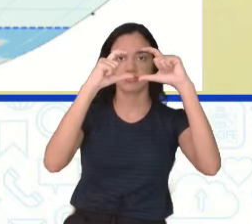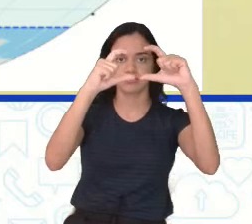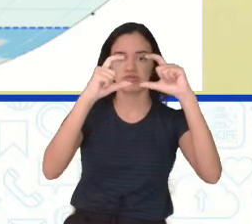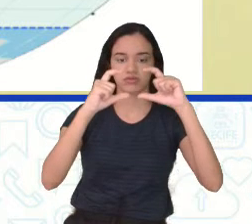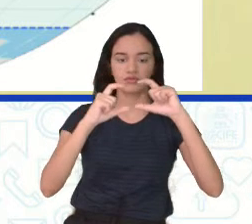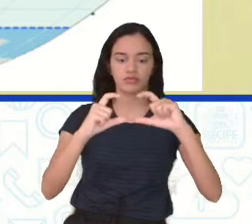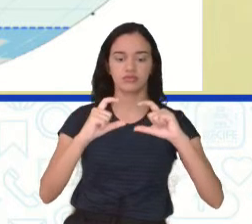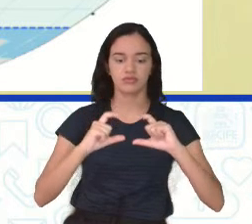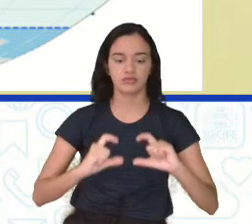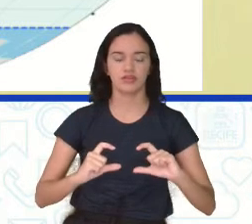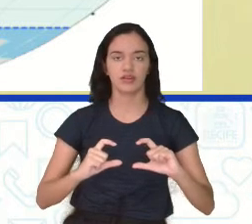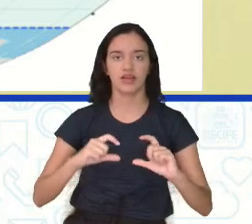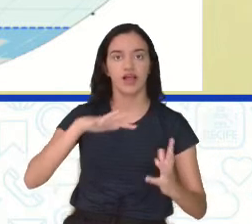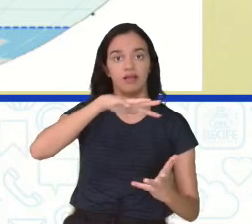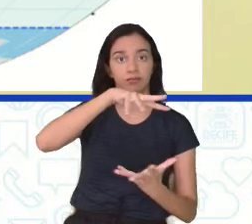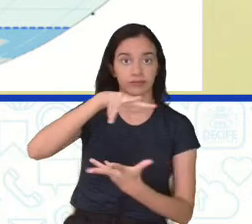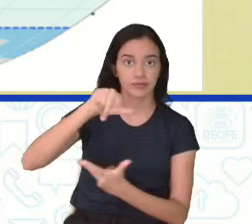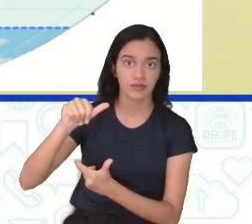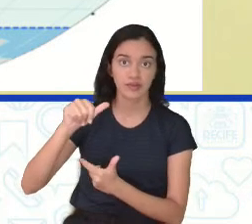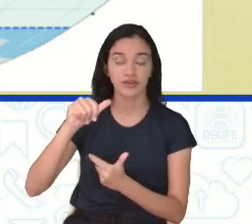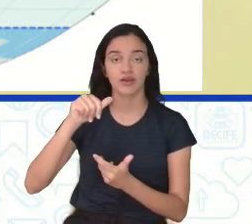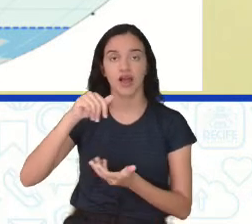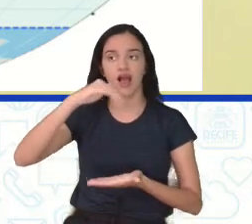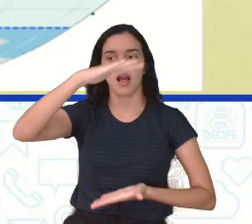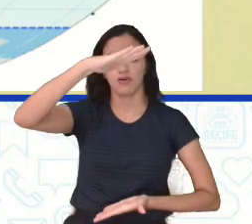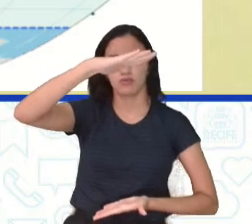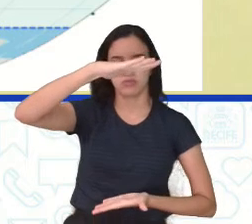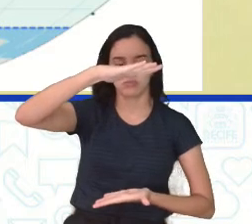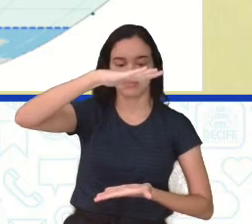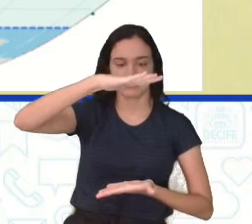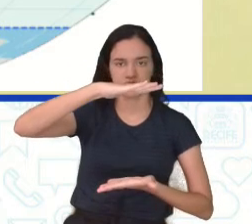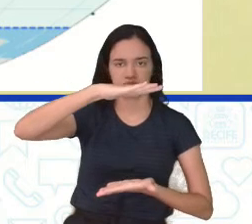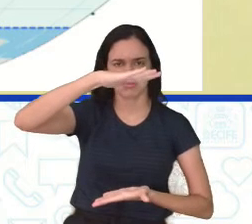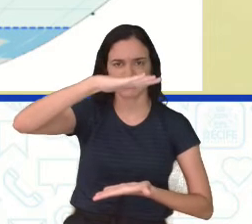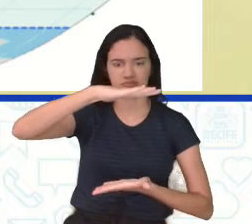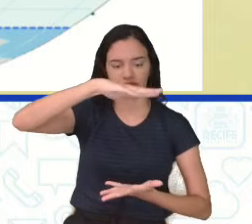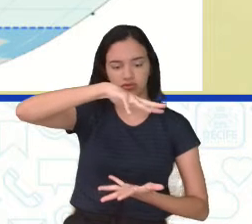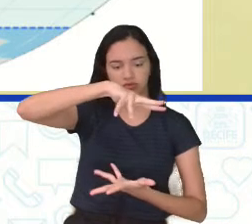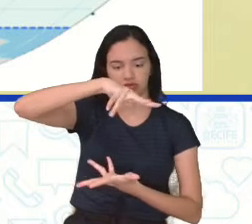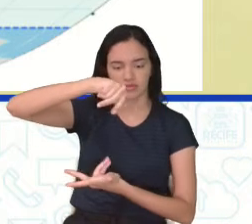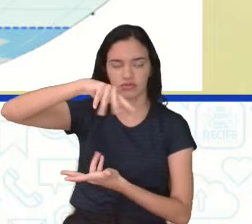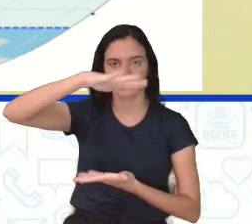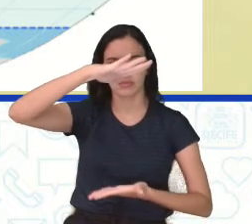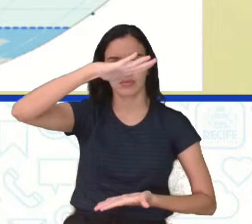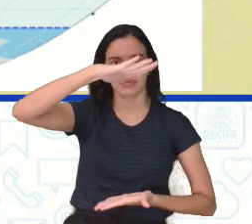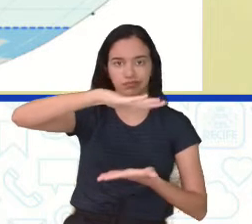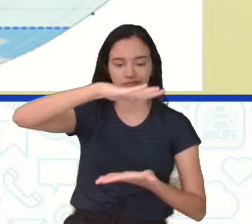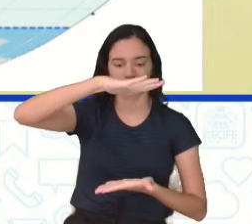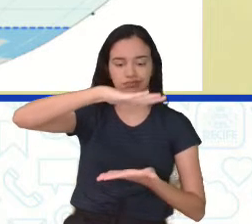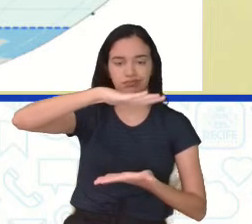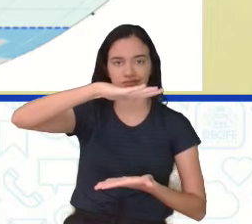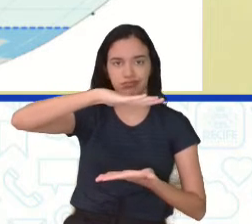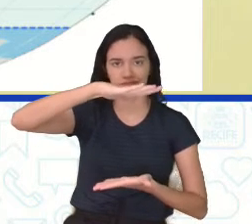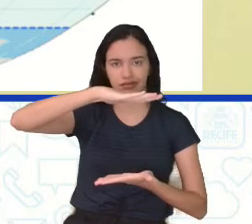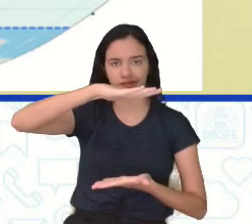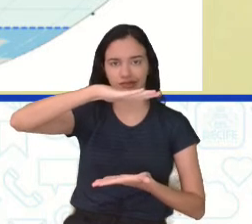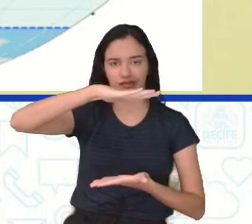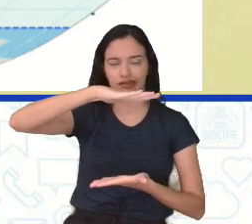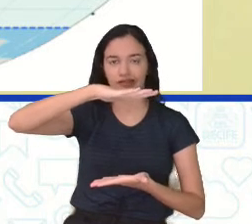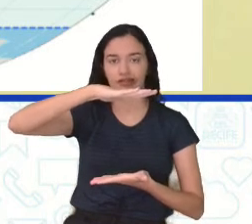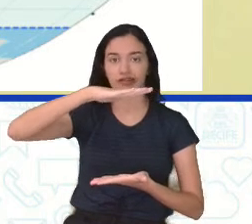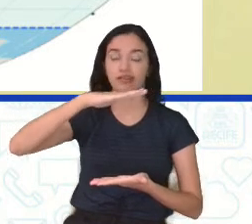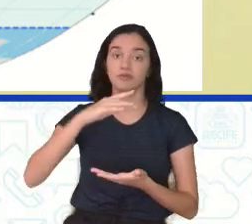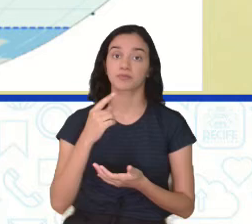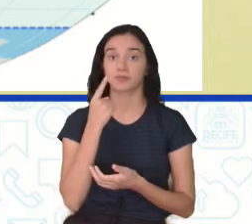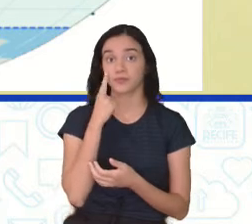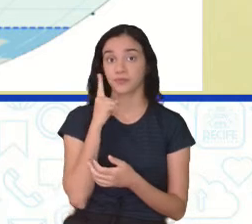Terra, como ela é achatada, né? Todo aquele processo do giro que ela faz, ela tem aquele negóciozinho lá, o achatamento